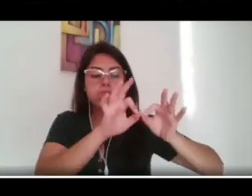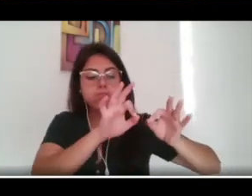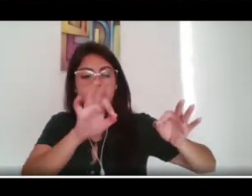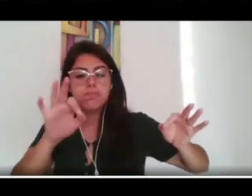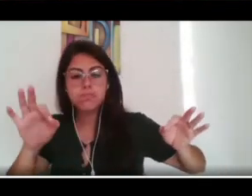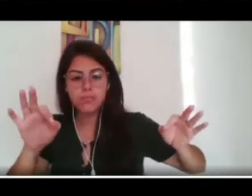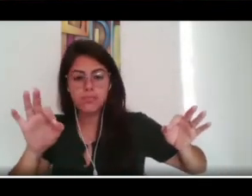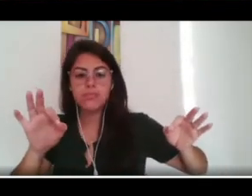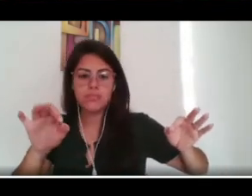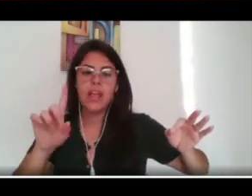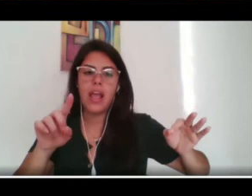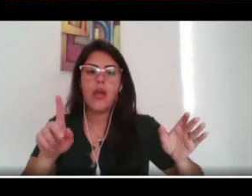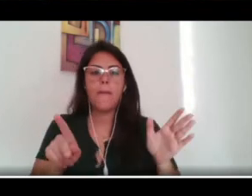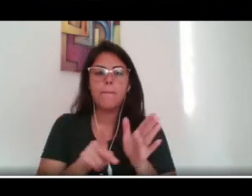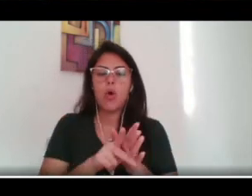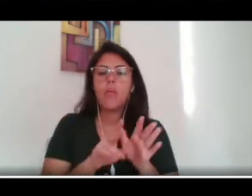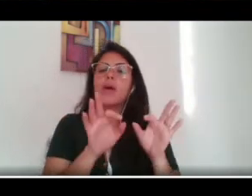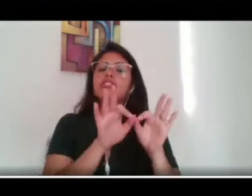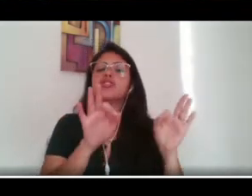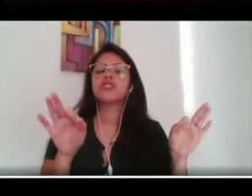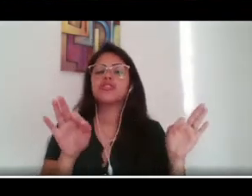Essa distância.